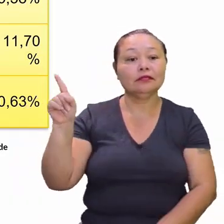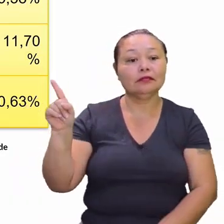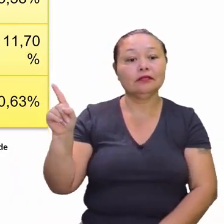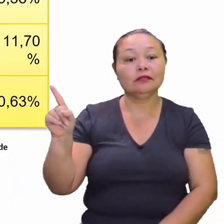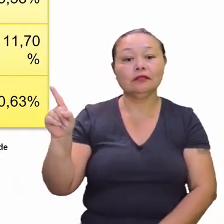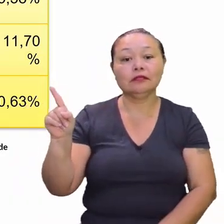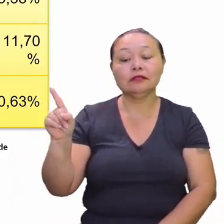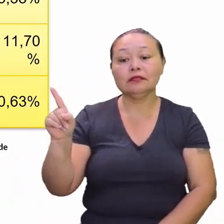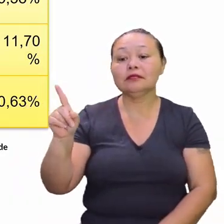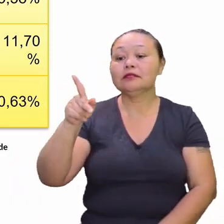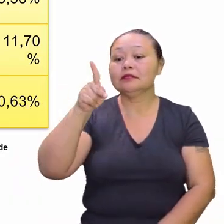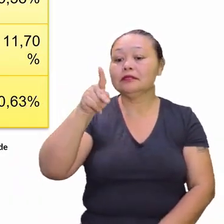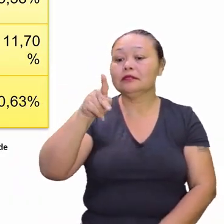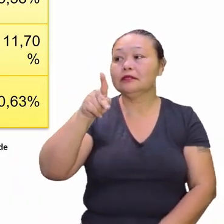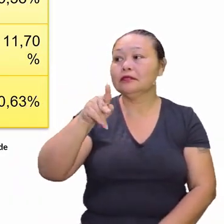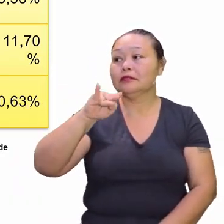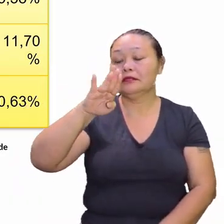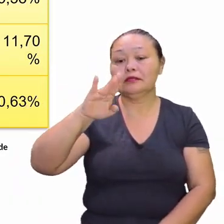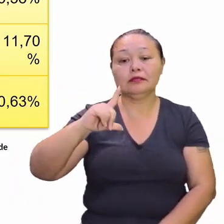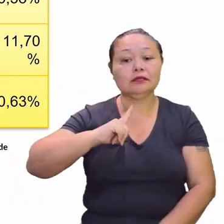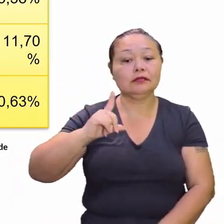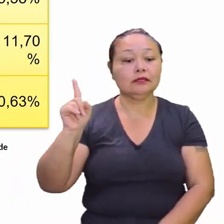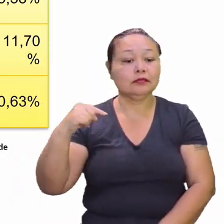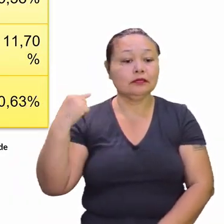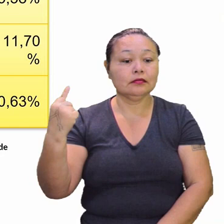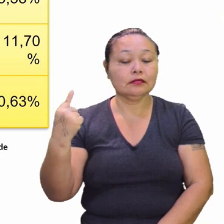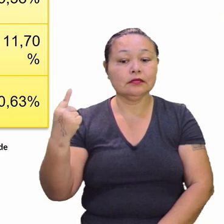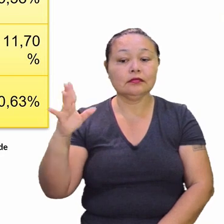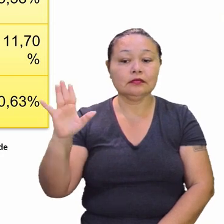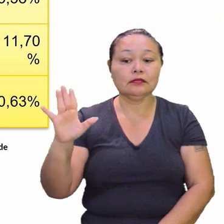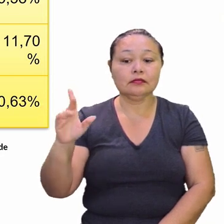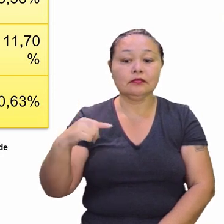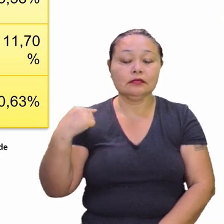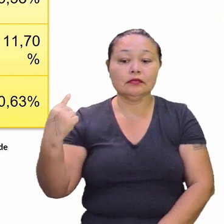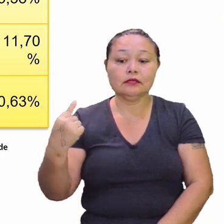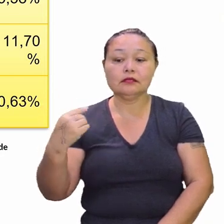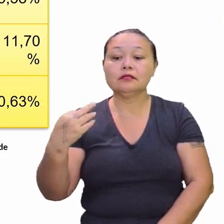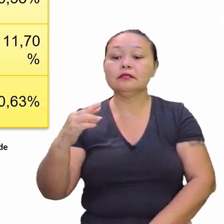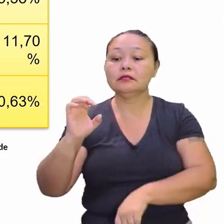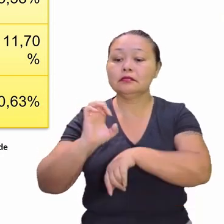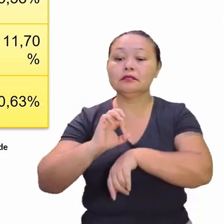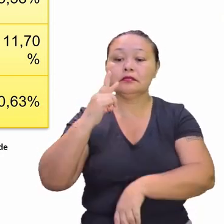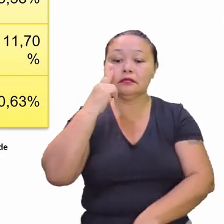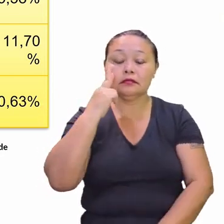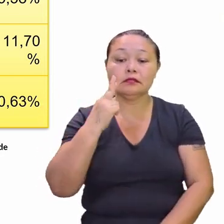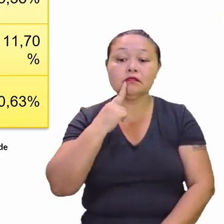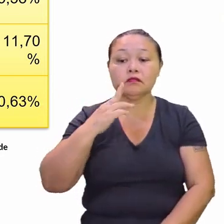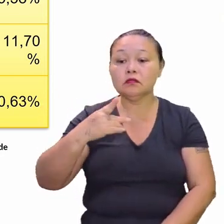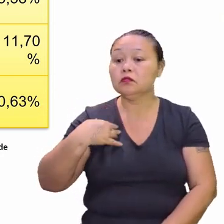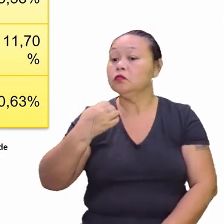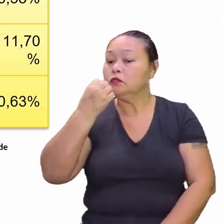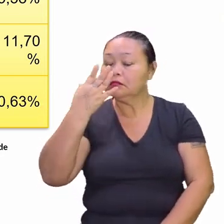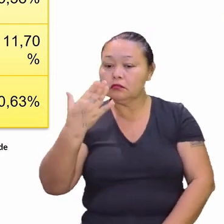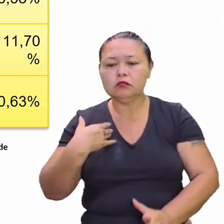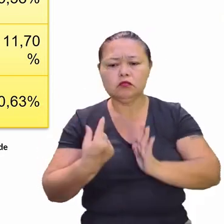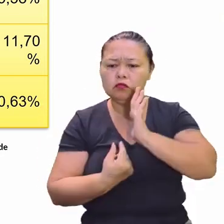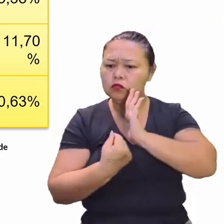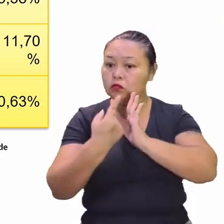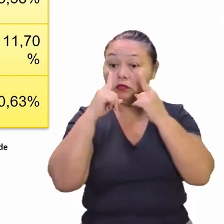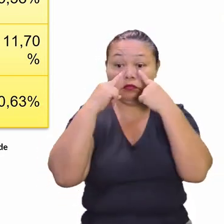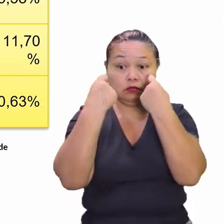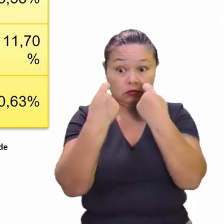vocês sobre o PIB, não é isso? Falamos que, embora a nossa querida Rondônia seja pujante numa